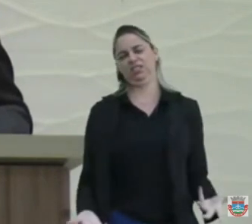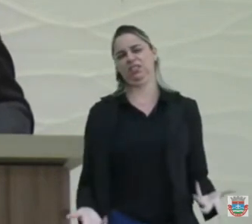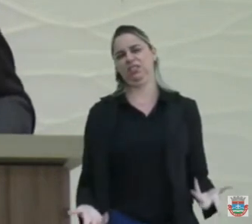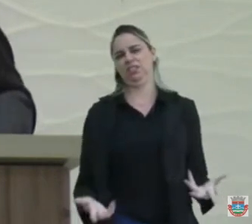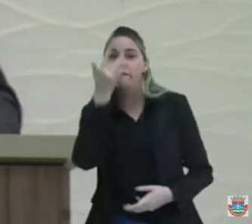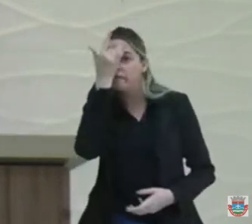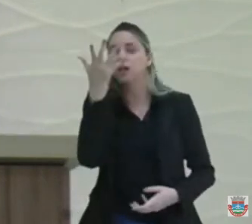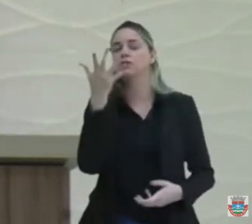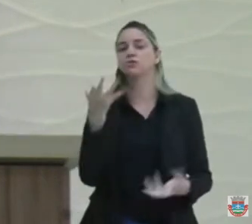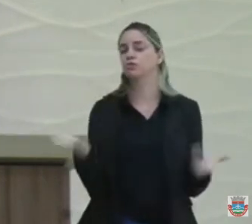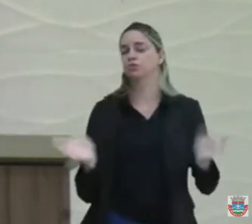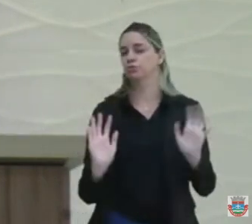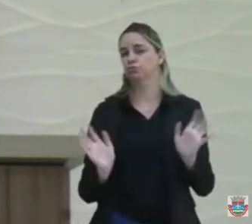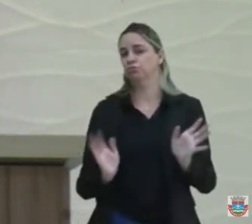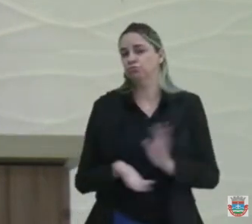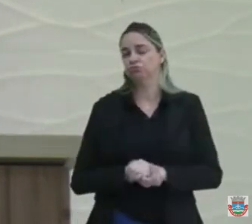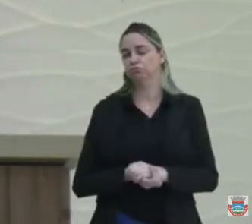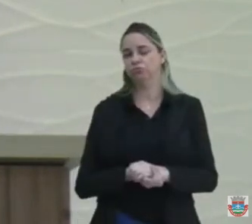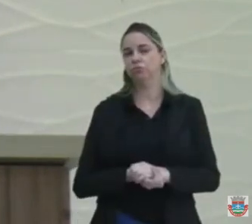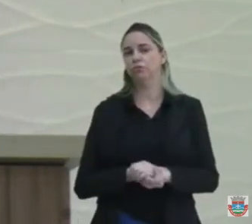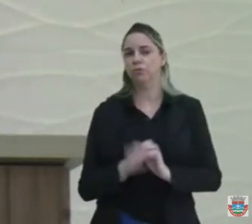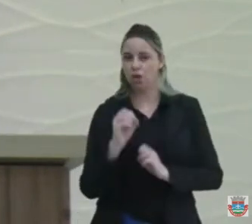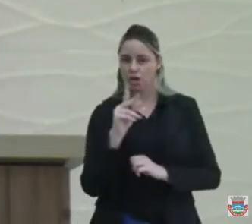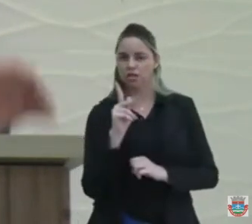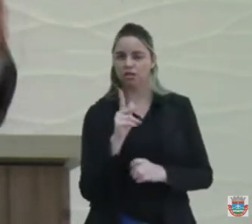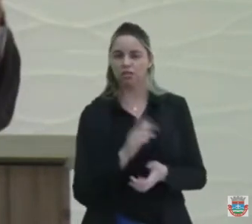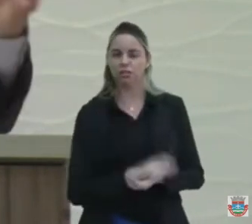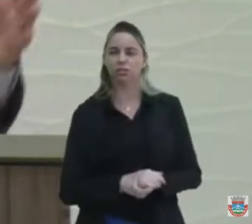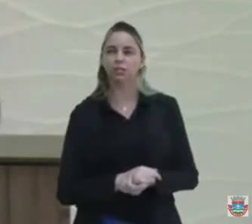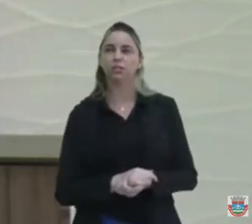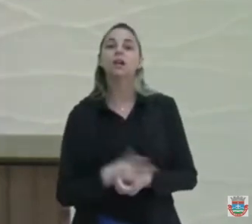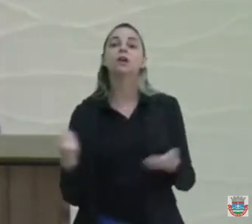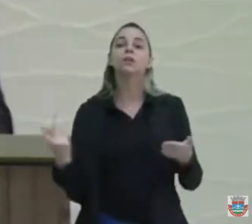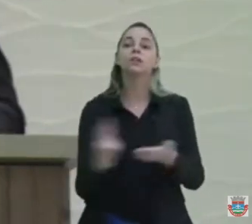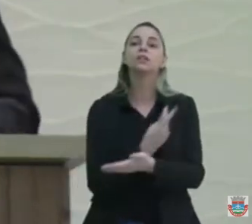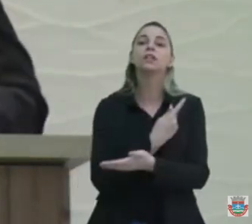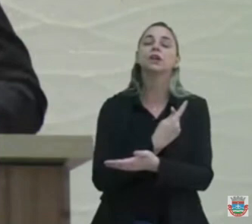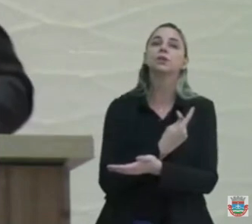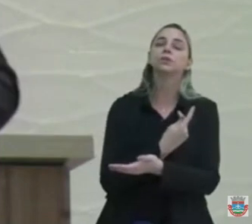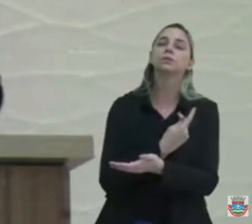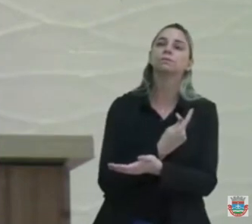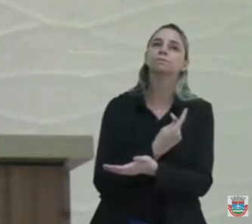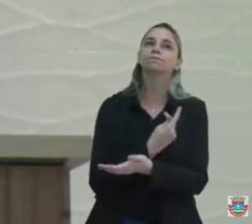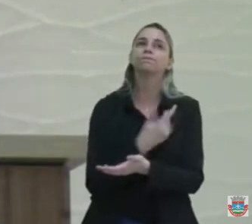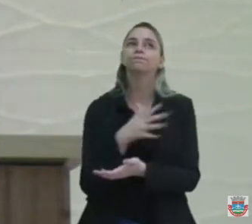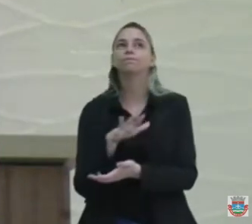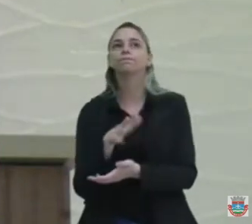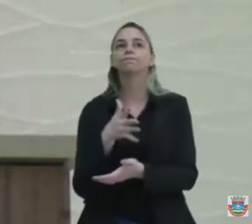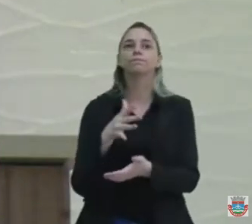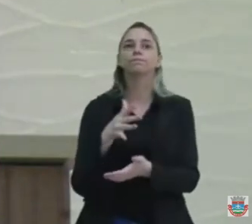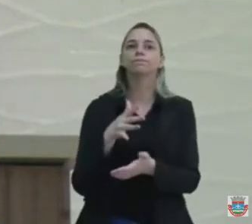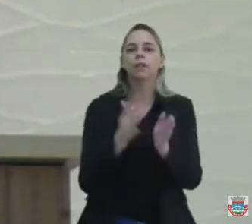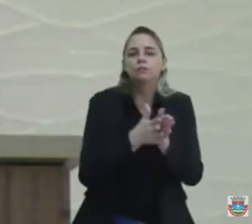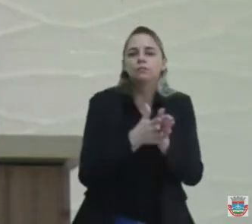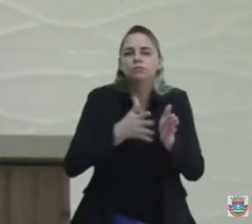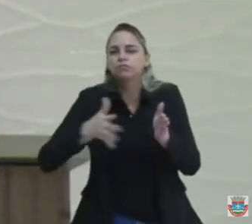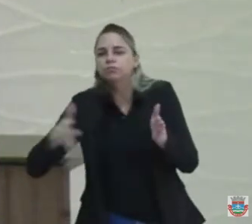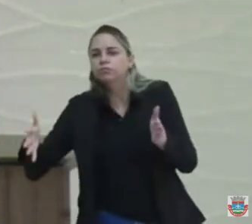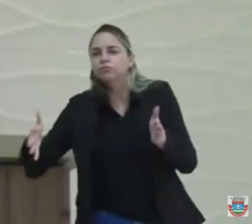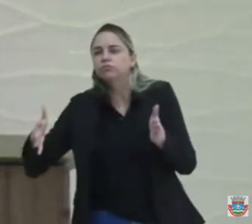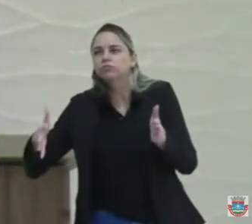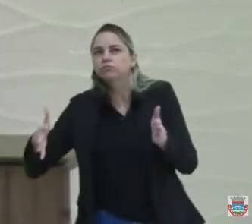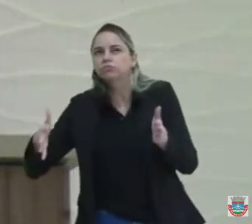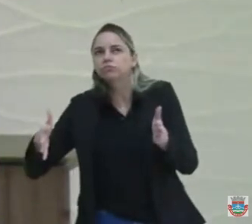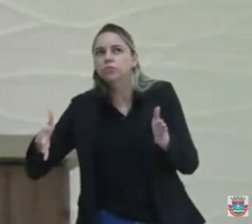resolver. Ok? O que aconteceu agora, nesse espaço de tempo, senhoras e senhores, do